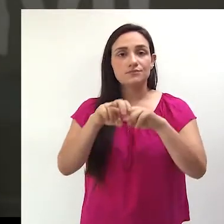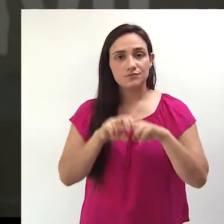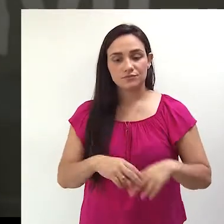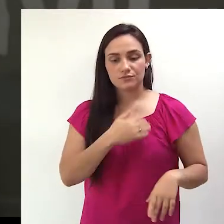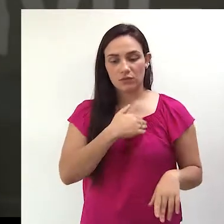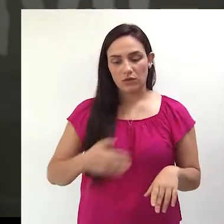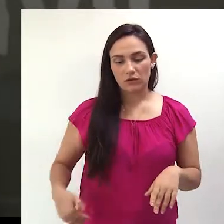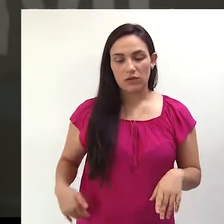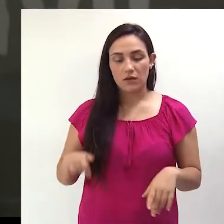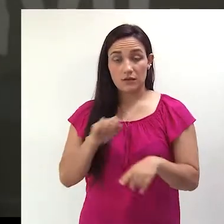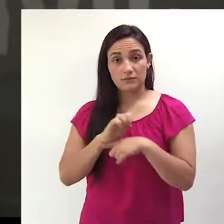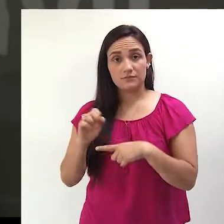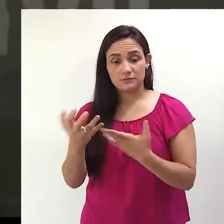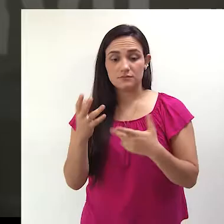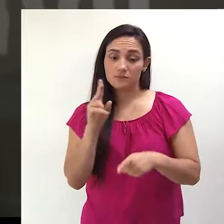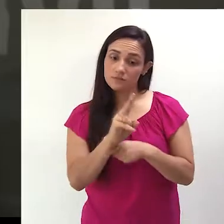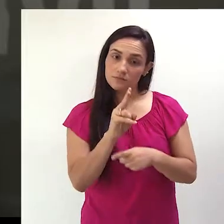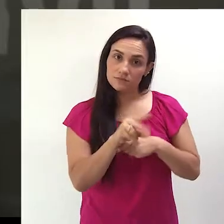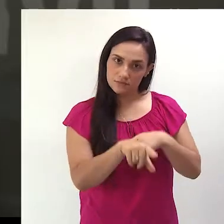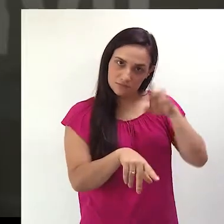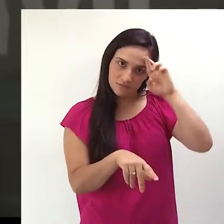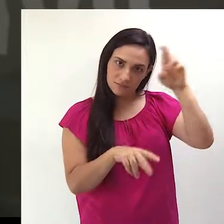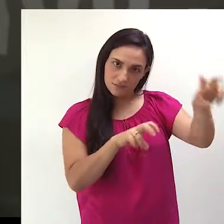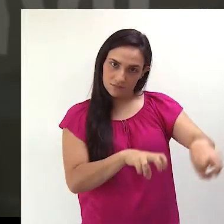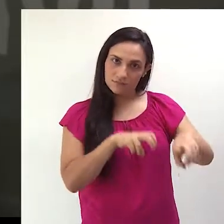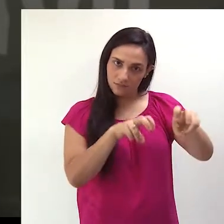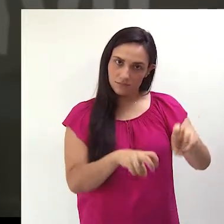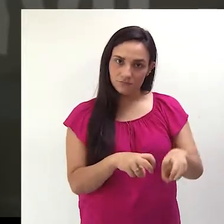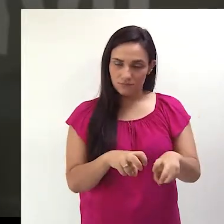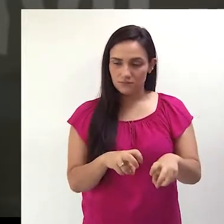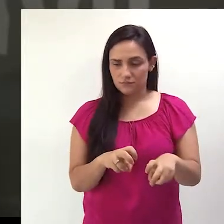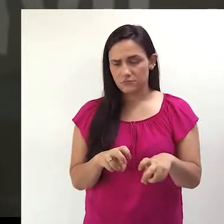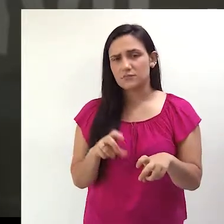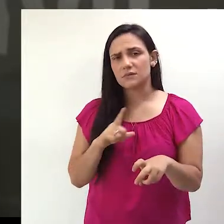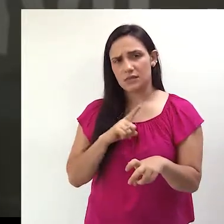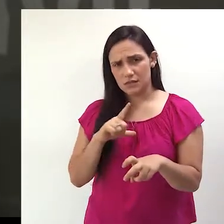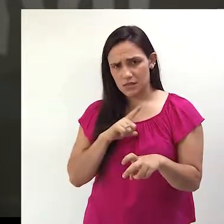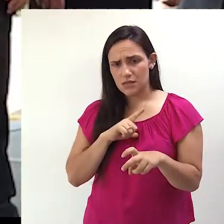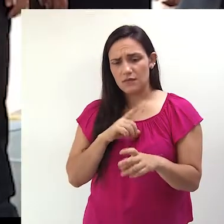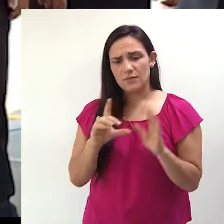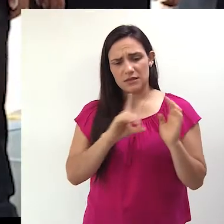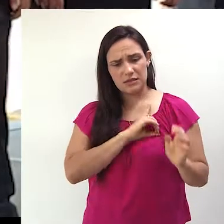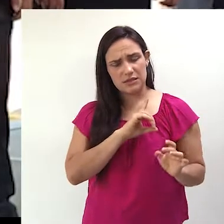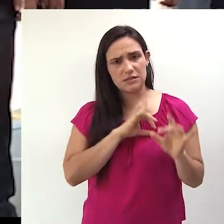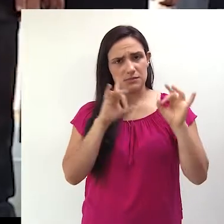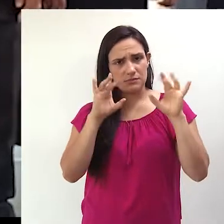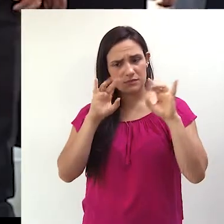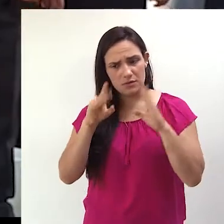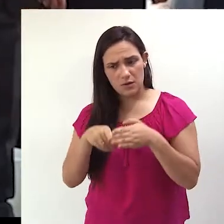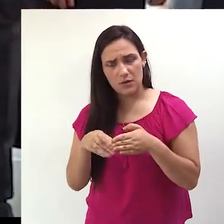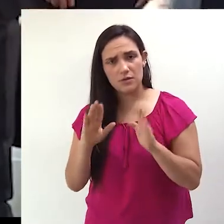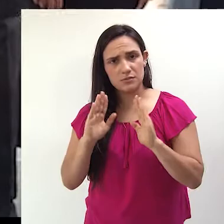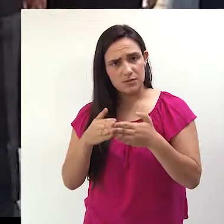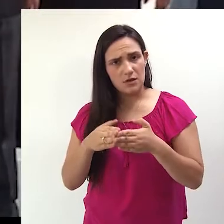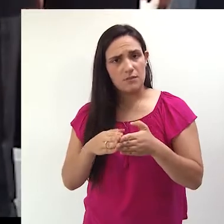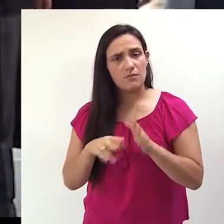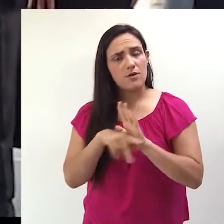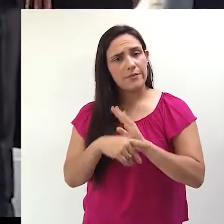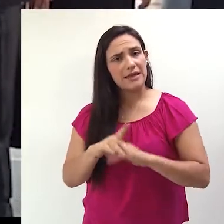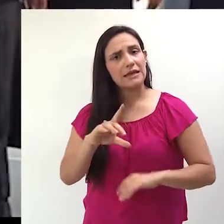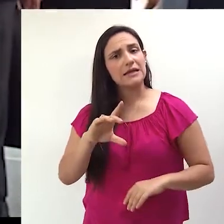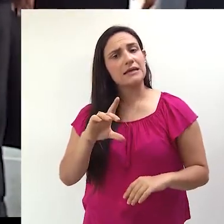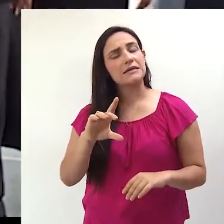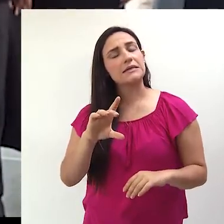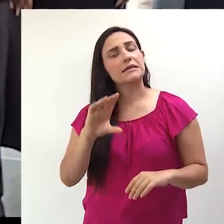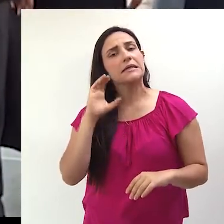do estado criou uma delegacia especializada em crimes rurais e abigeato. Na data de hoje, com a